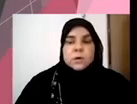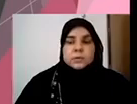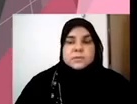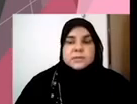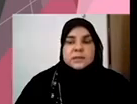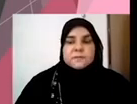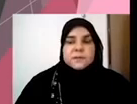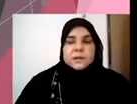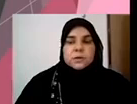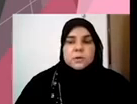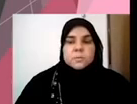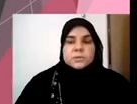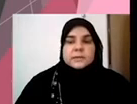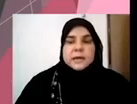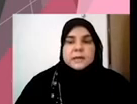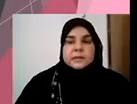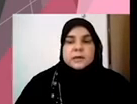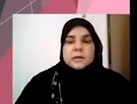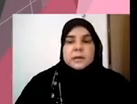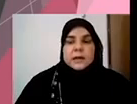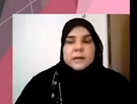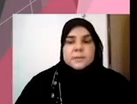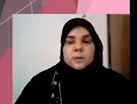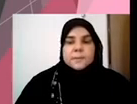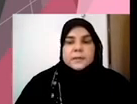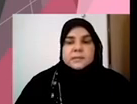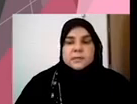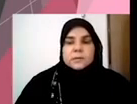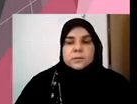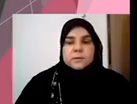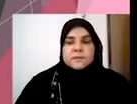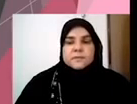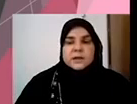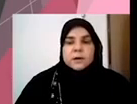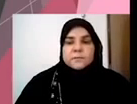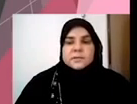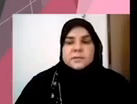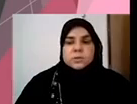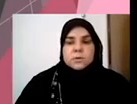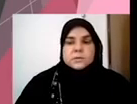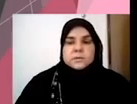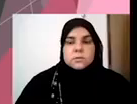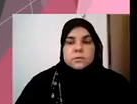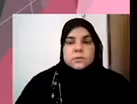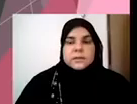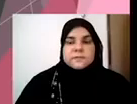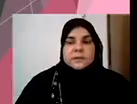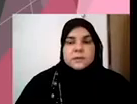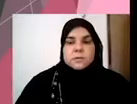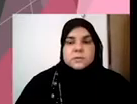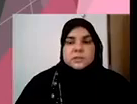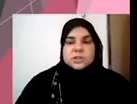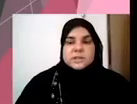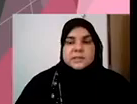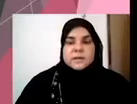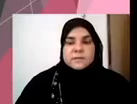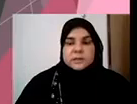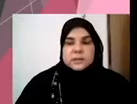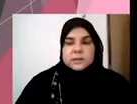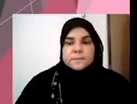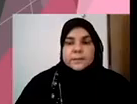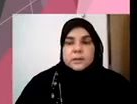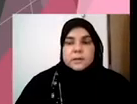multipliquei do outro, significa que eu não mudei em nada a minha operação. Então, vai ficar o vezes 11, o elevado a 11 que já